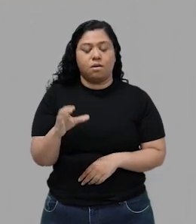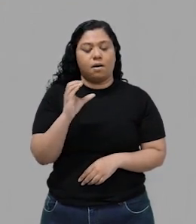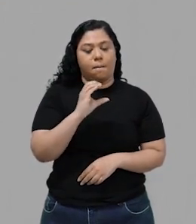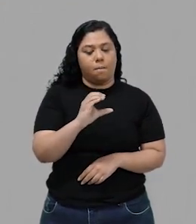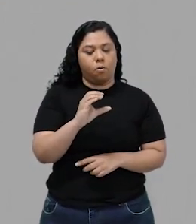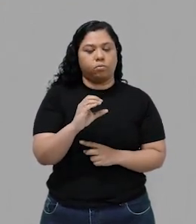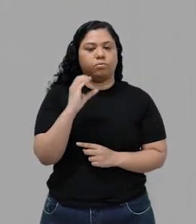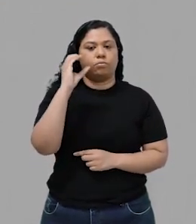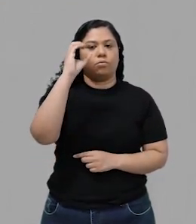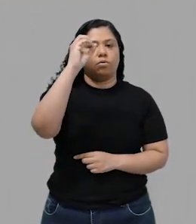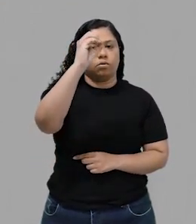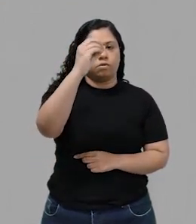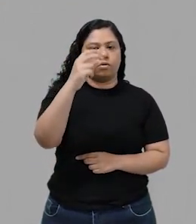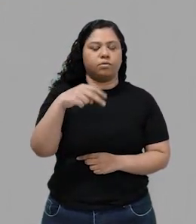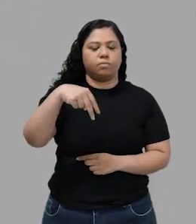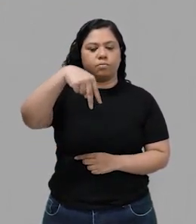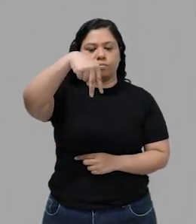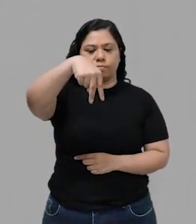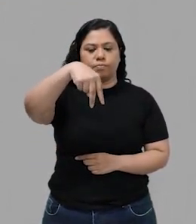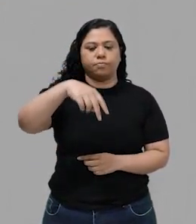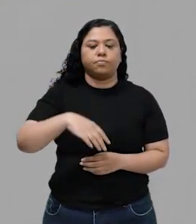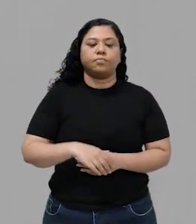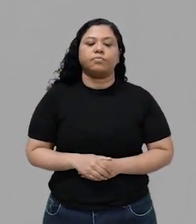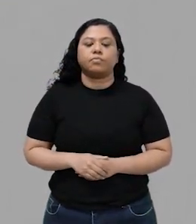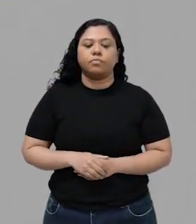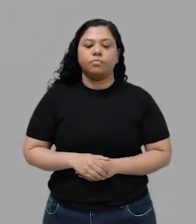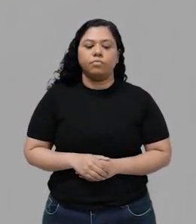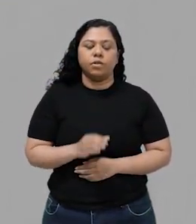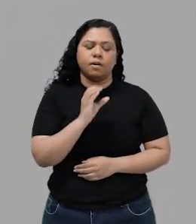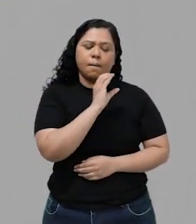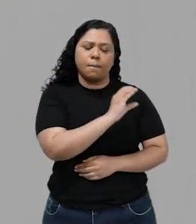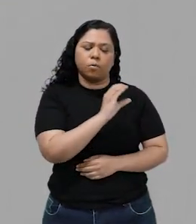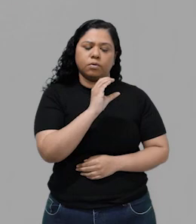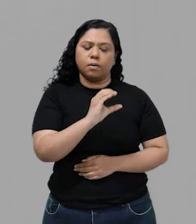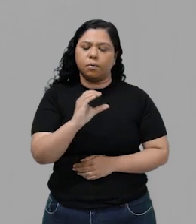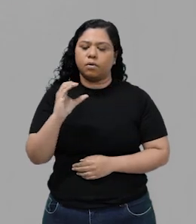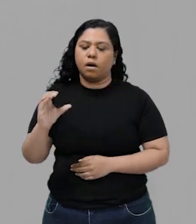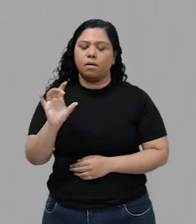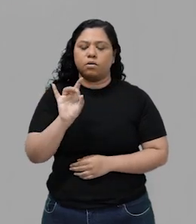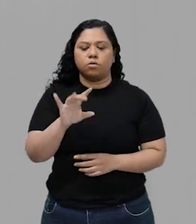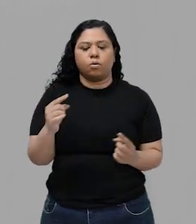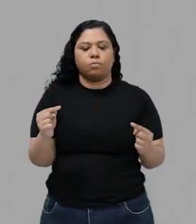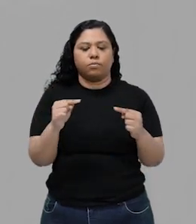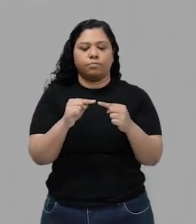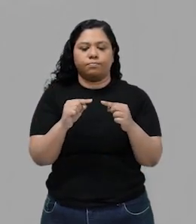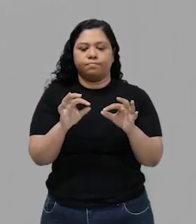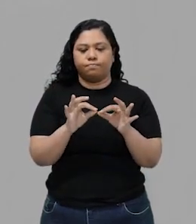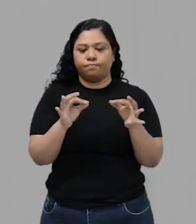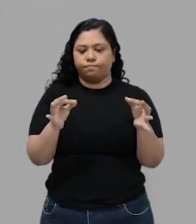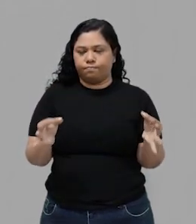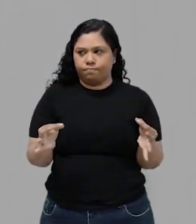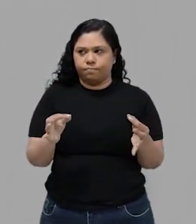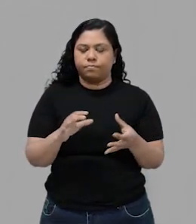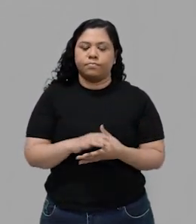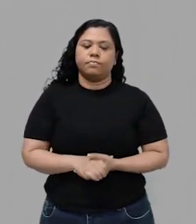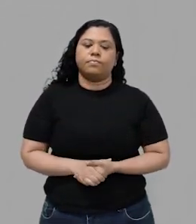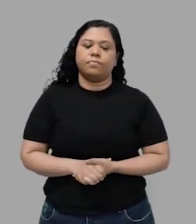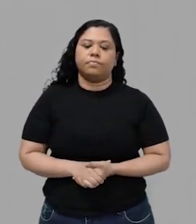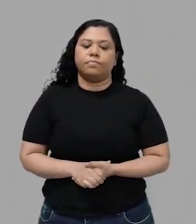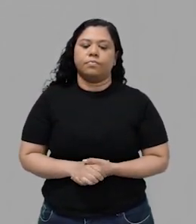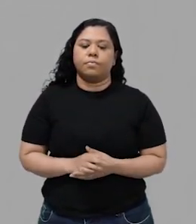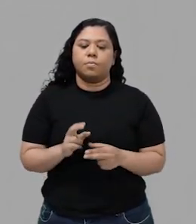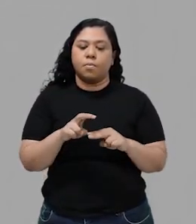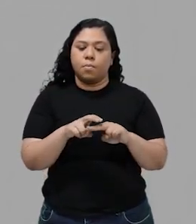oxigênio, que é a carbonila. Entre os carbonos, somente ligações simples, certo? Por isso, o